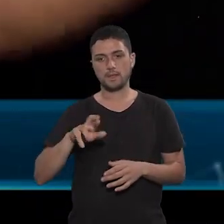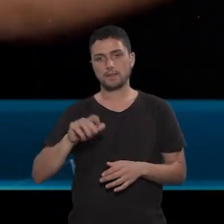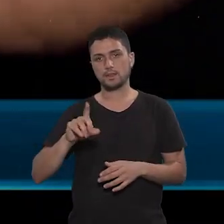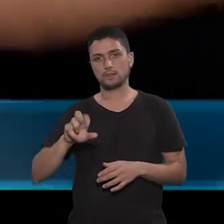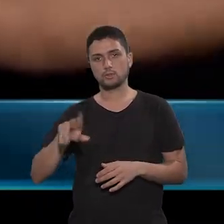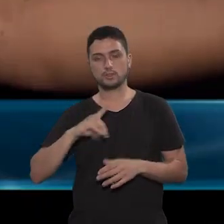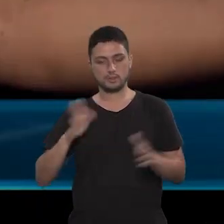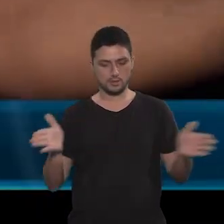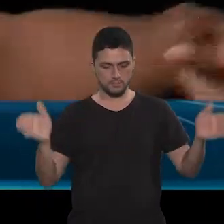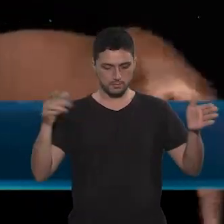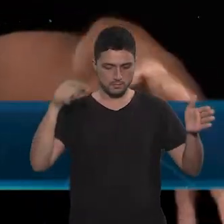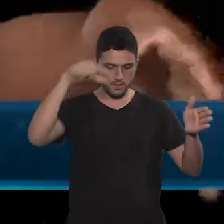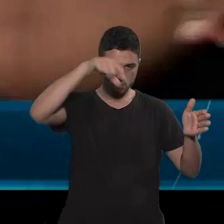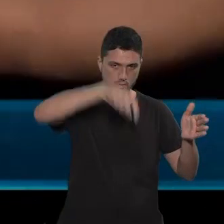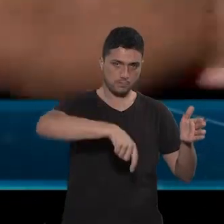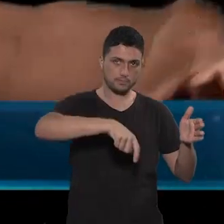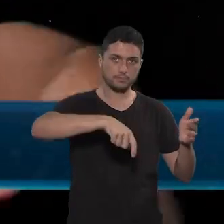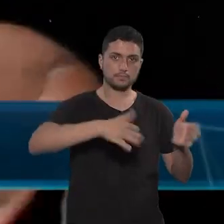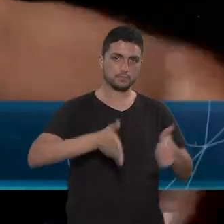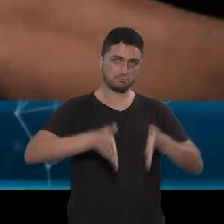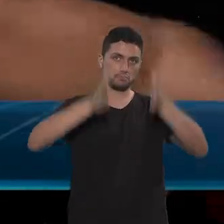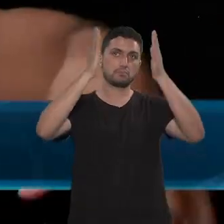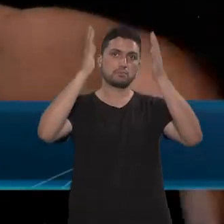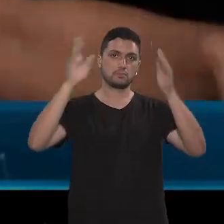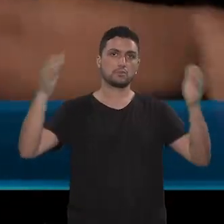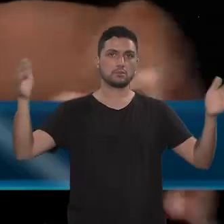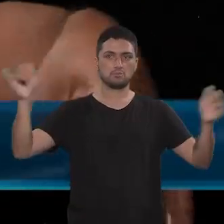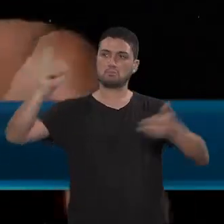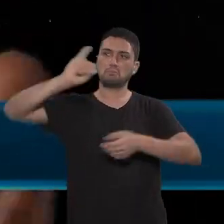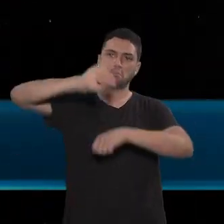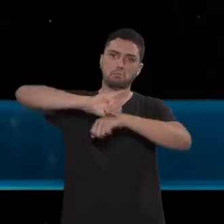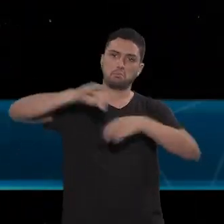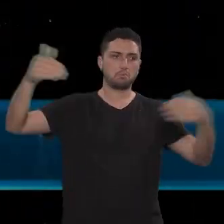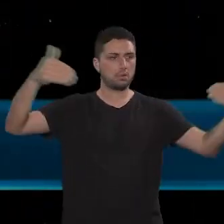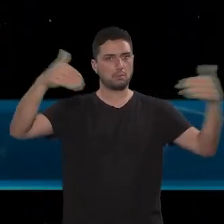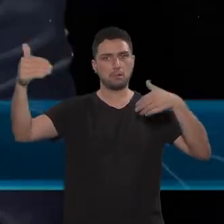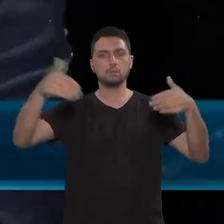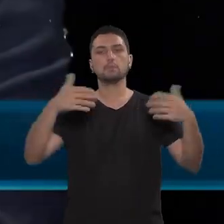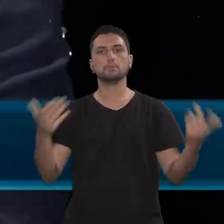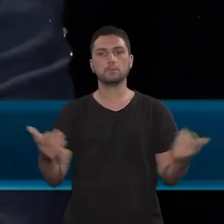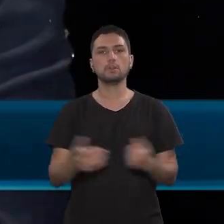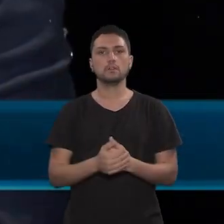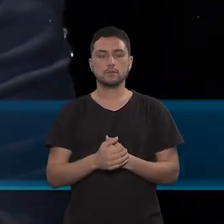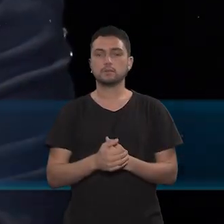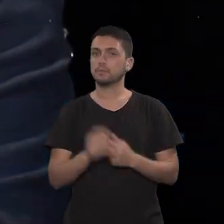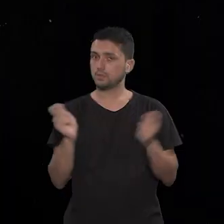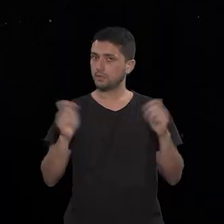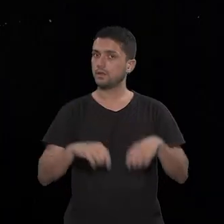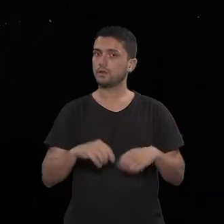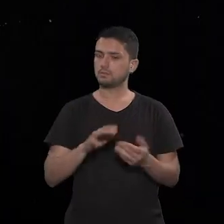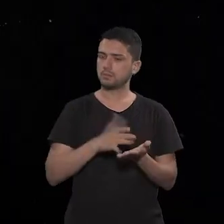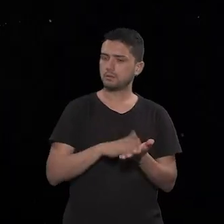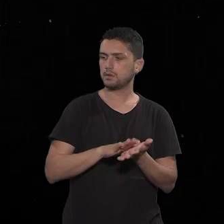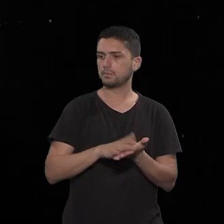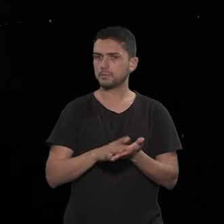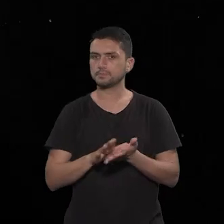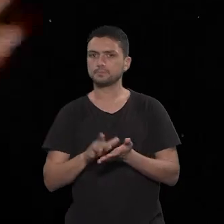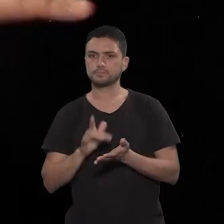Ao lado do outro lado tem o Imperador de Samba, então ela fica bem no meio, na Padre Cacique. Bem localizado. Bem localizado. Então,